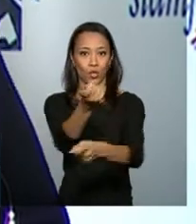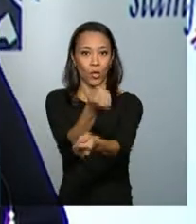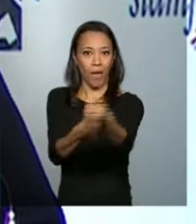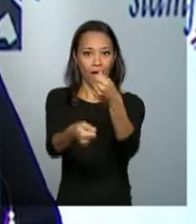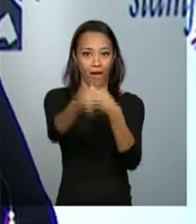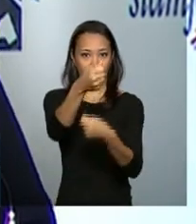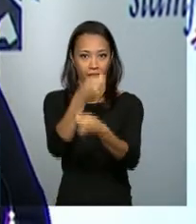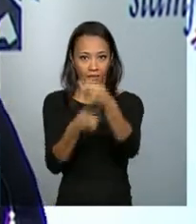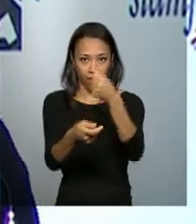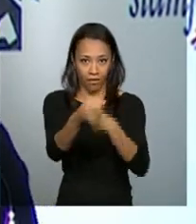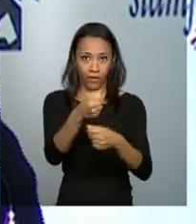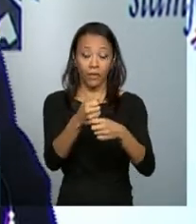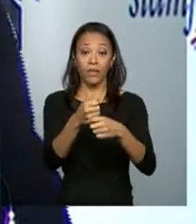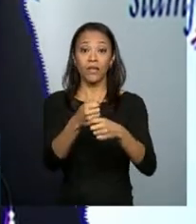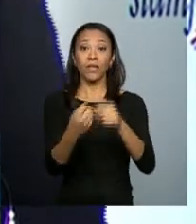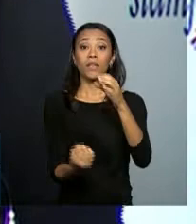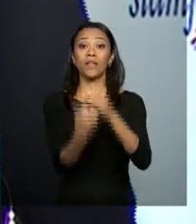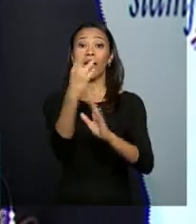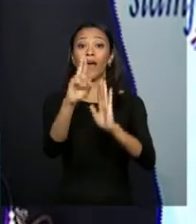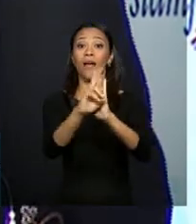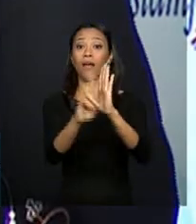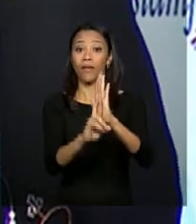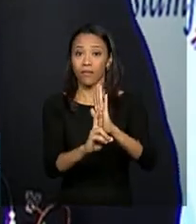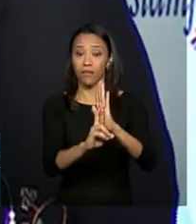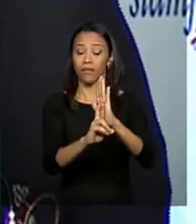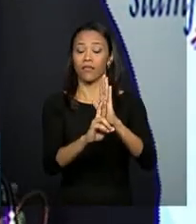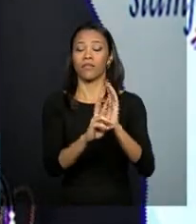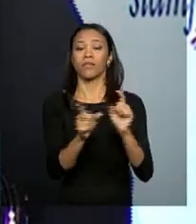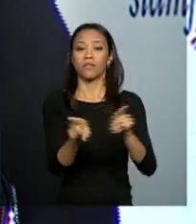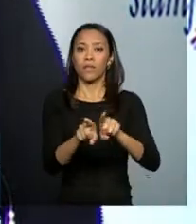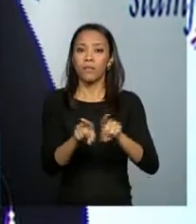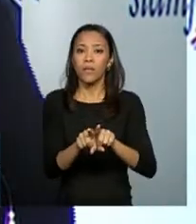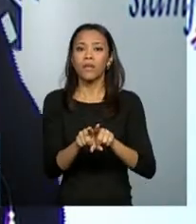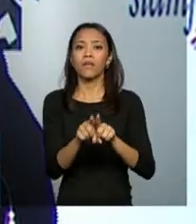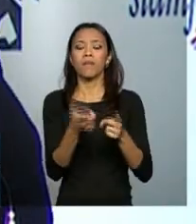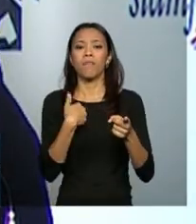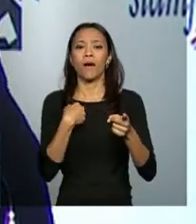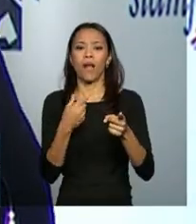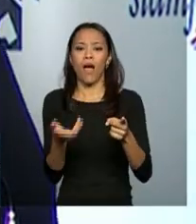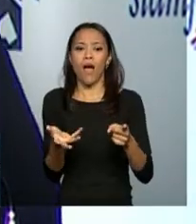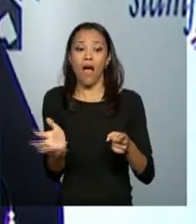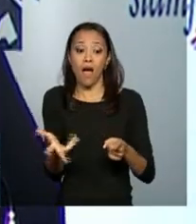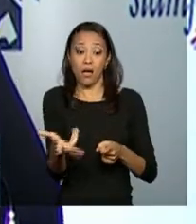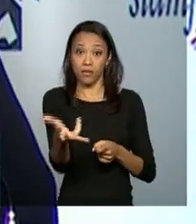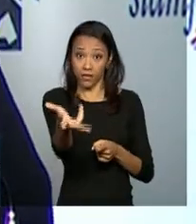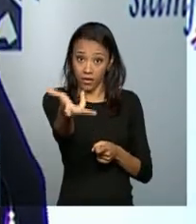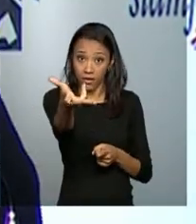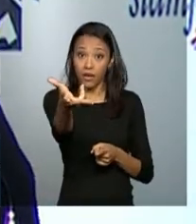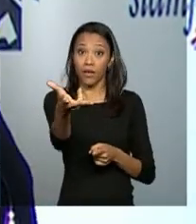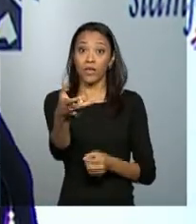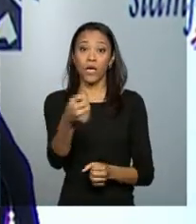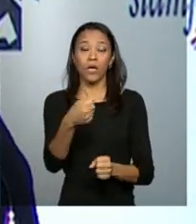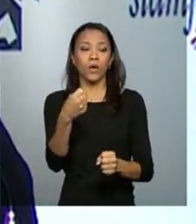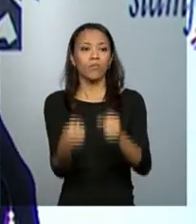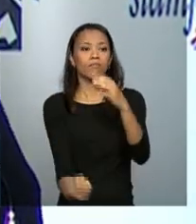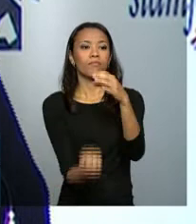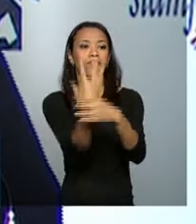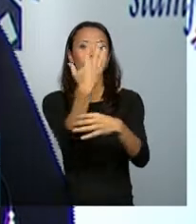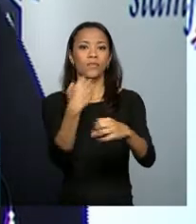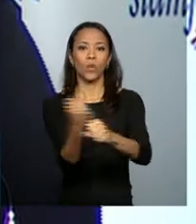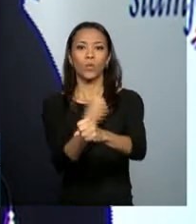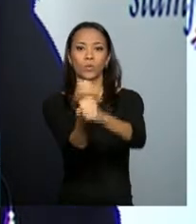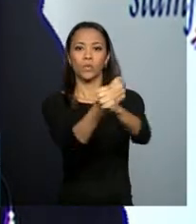faixa 1,5, seja para acelerar sua implantação nas áreas metropolitanas, onde